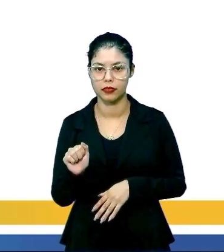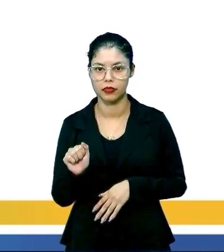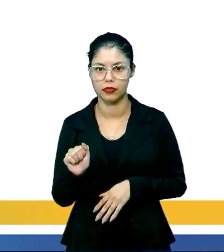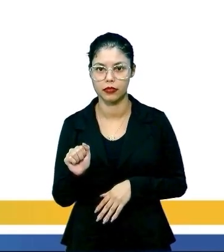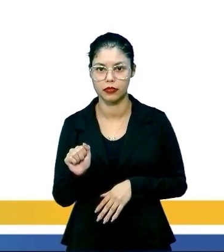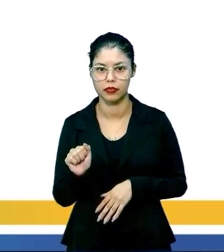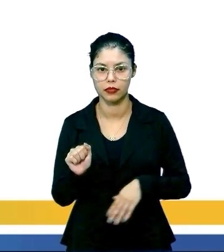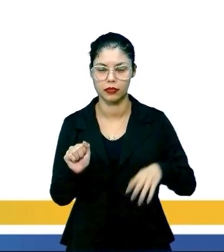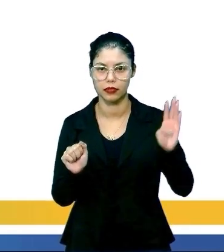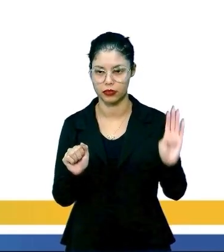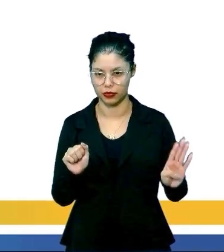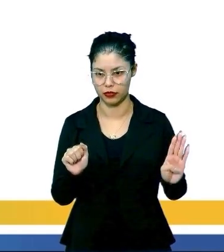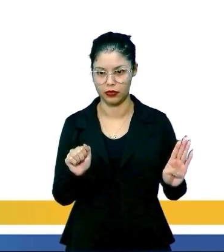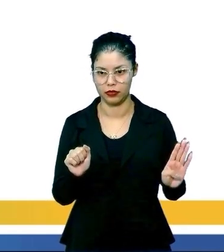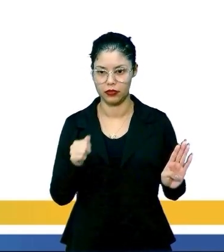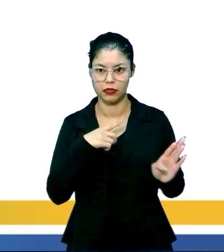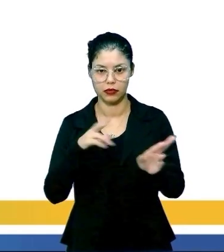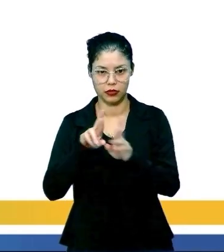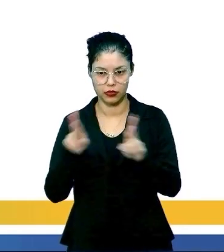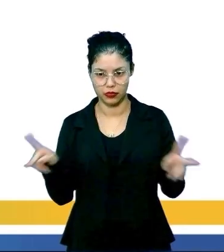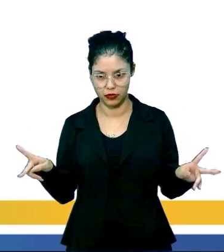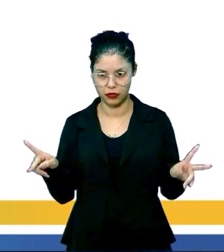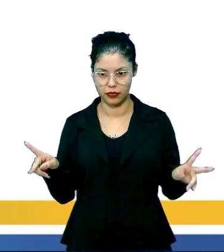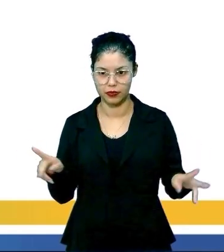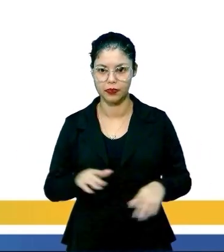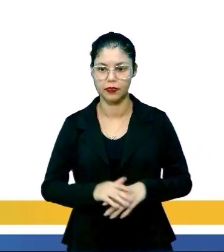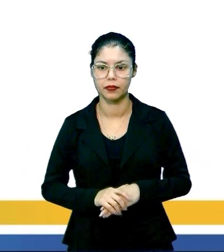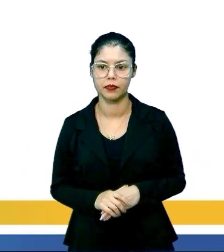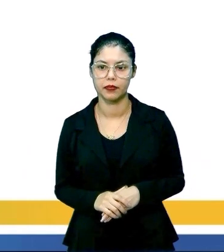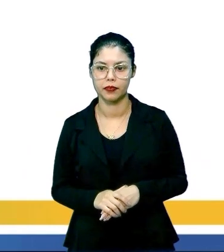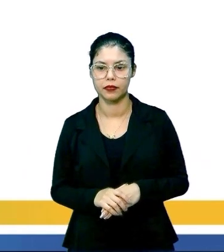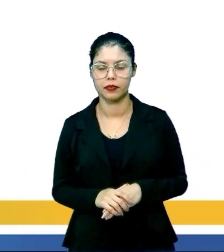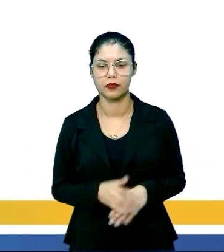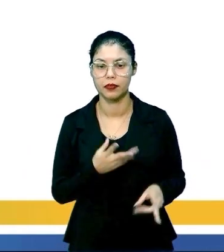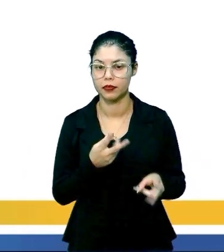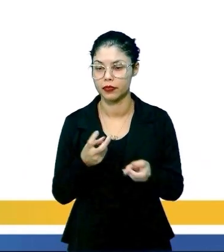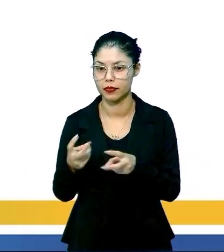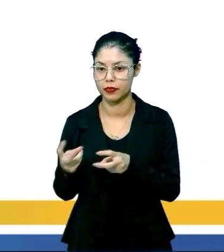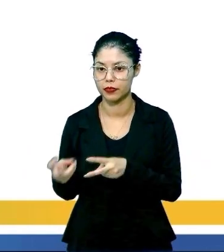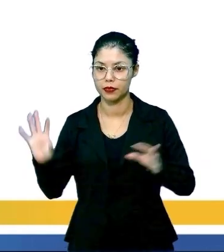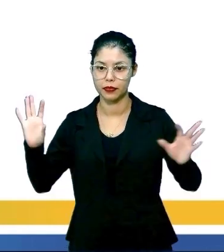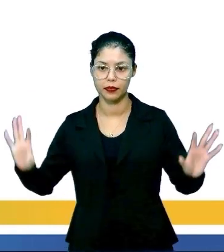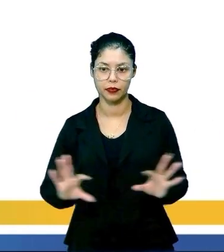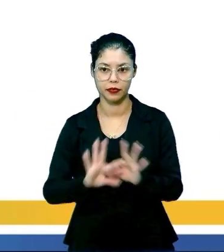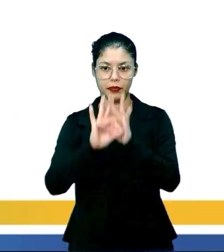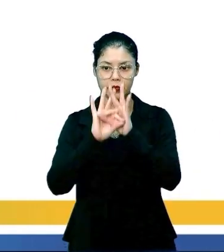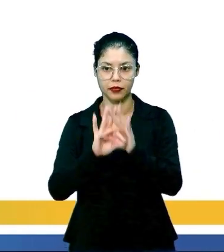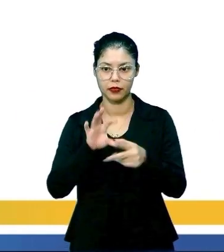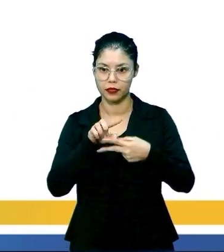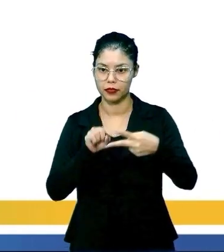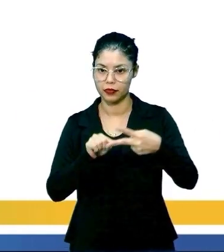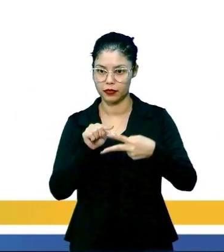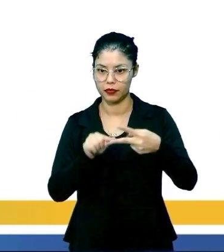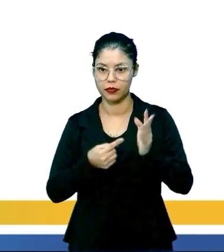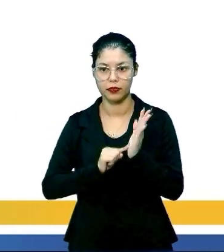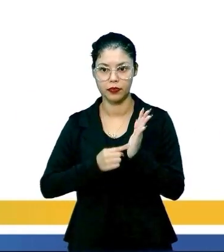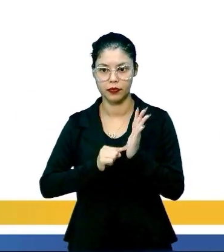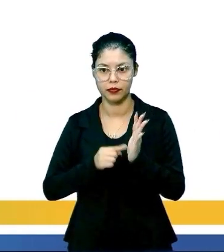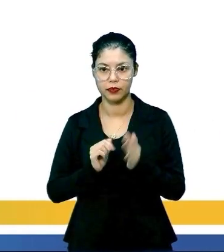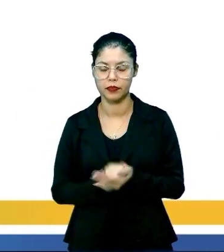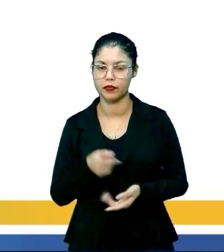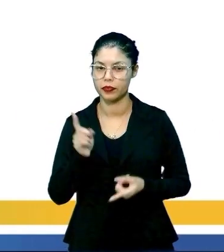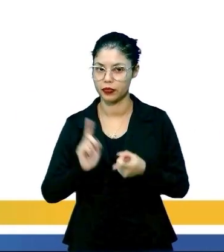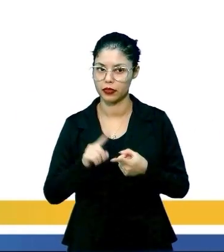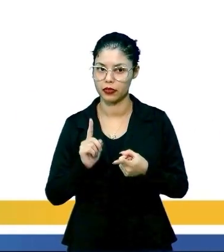né, e a função B tem diferença uma da outra. Observa a ligação dos dois pontos.